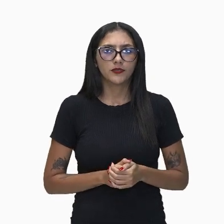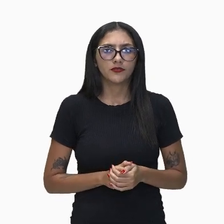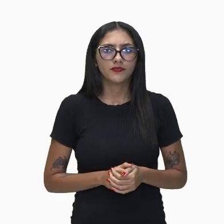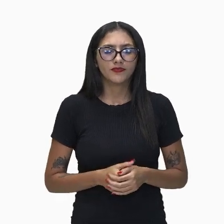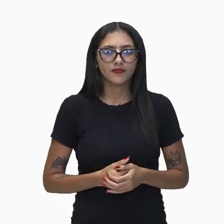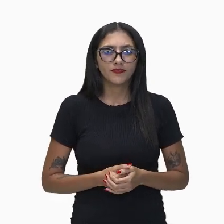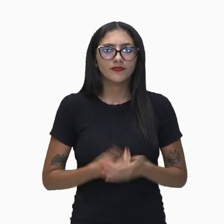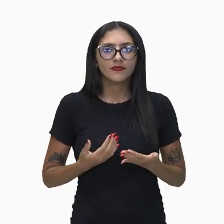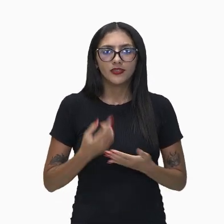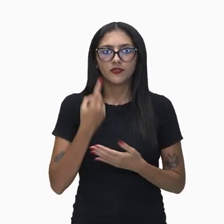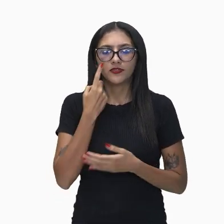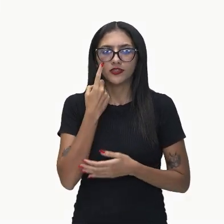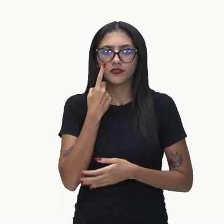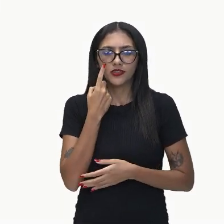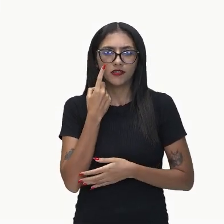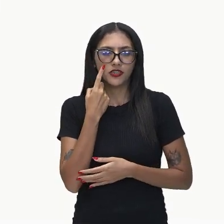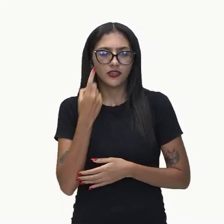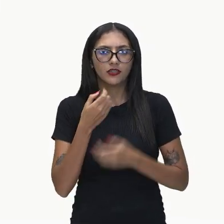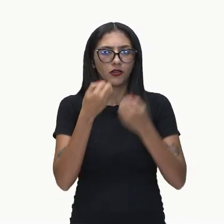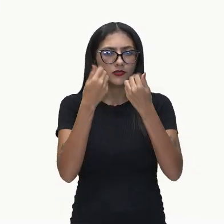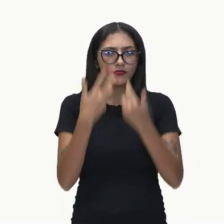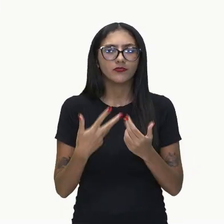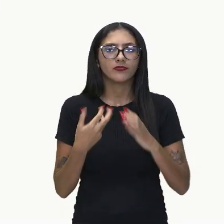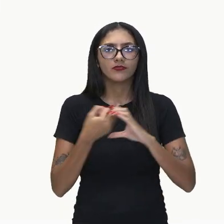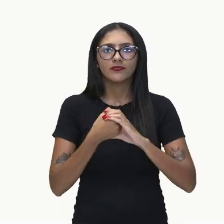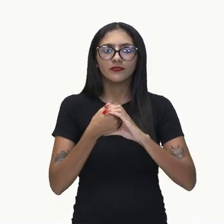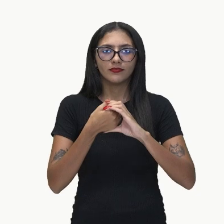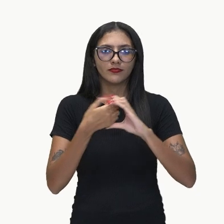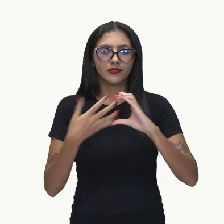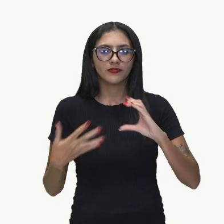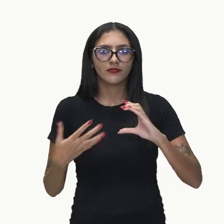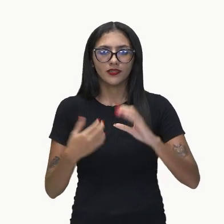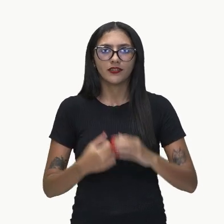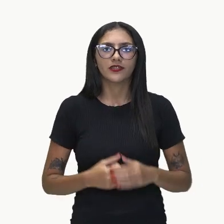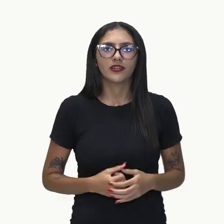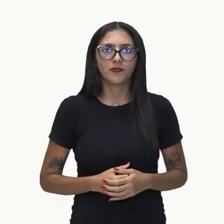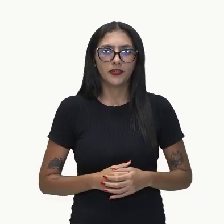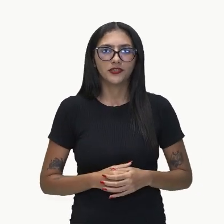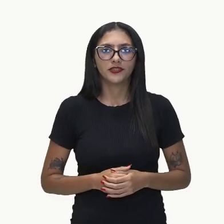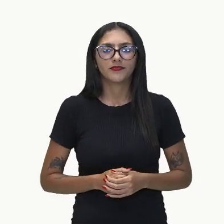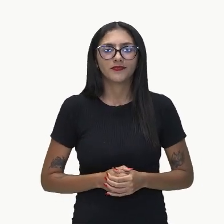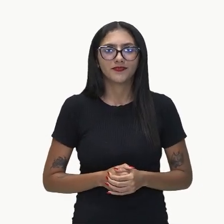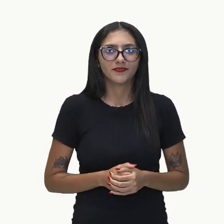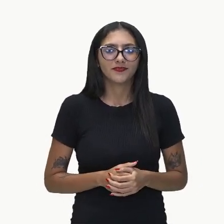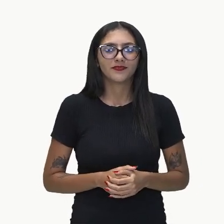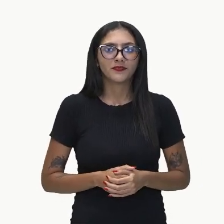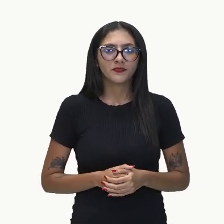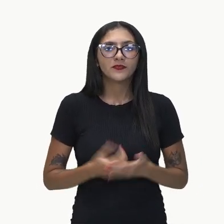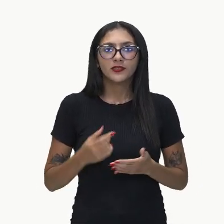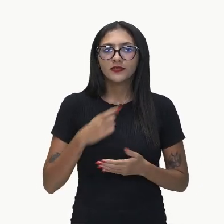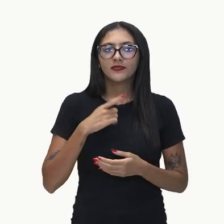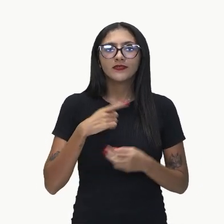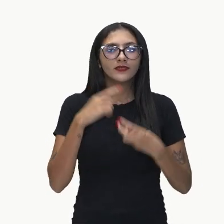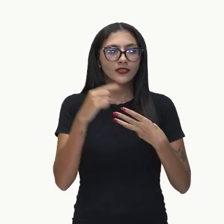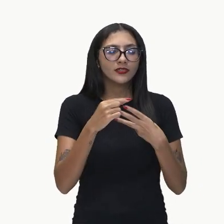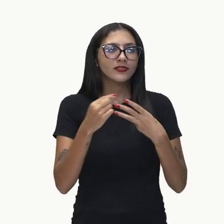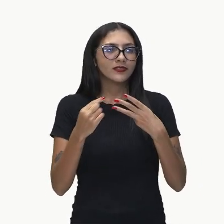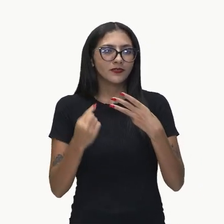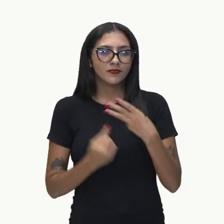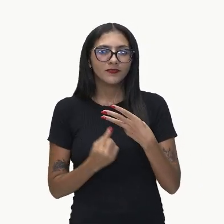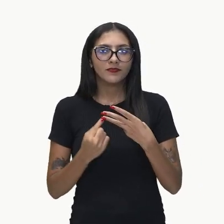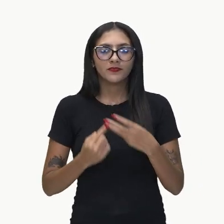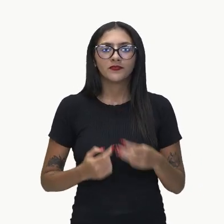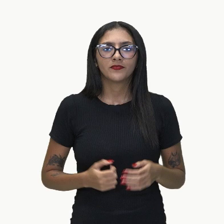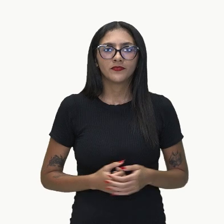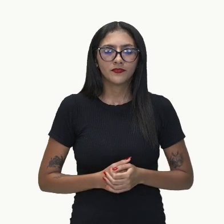nomenclaturas para os álcoois, dois tipos, e nós vamos usar os dois tipos. Na verdade, existem três, mas um é muito antigo e não